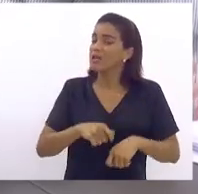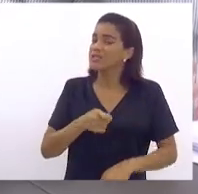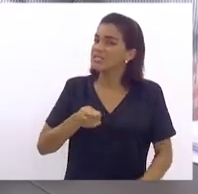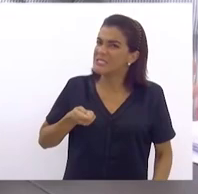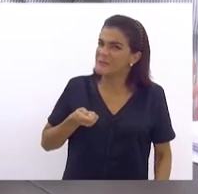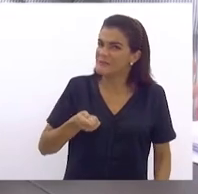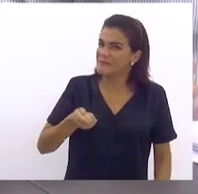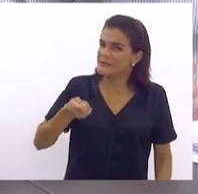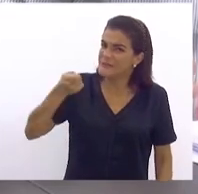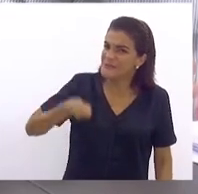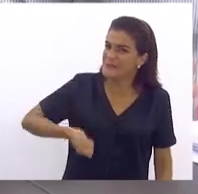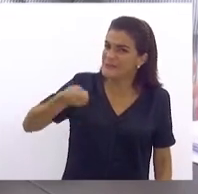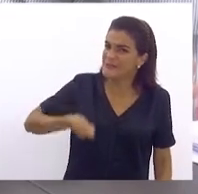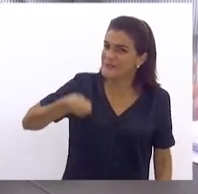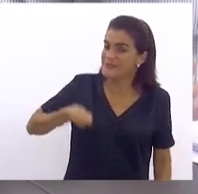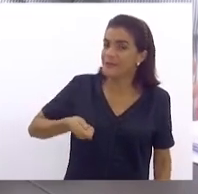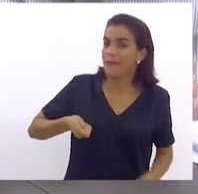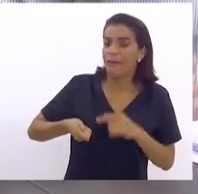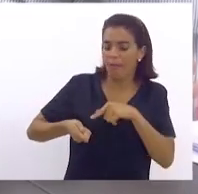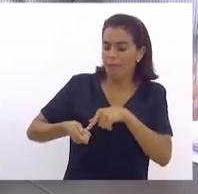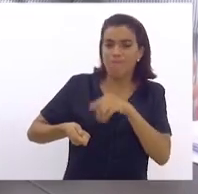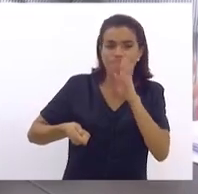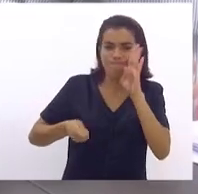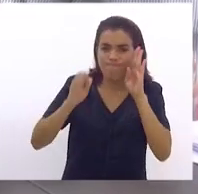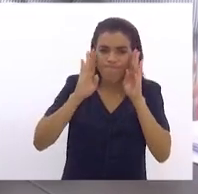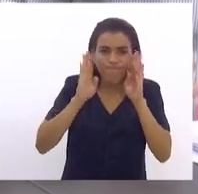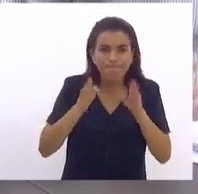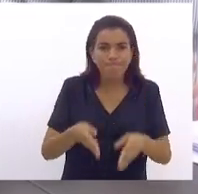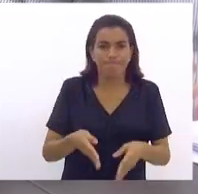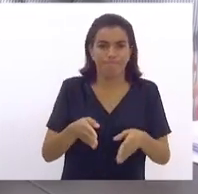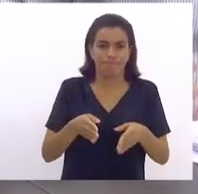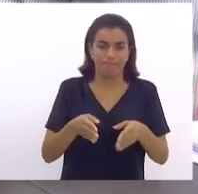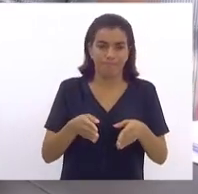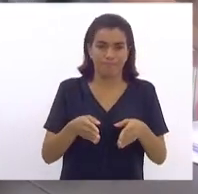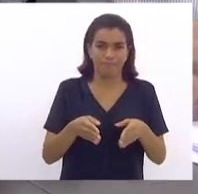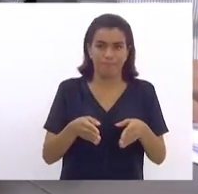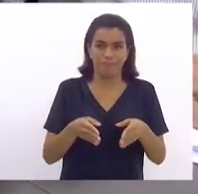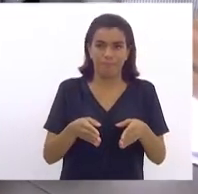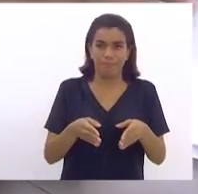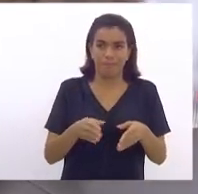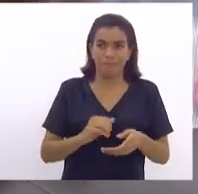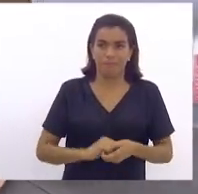força, agarrando exclusivamente ao que dispõe.